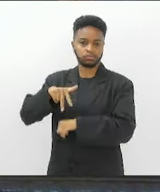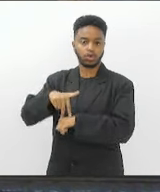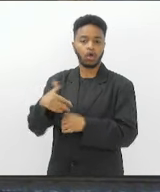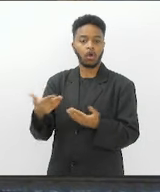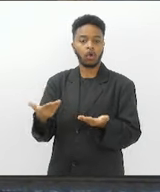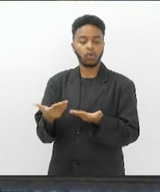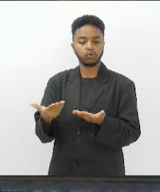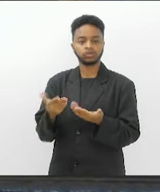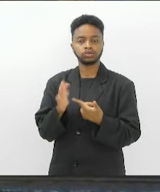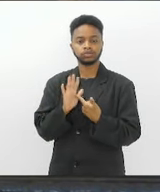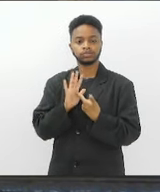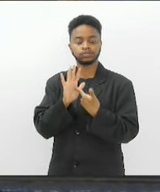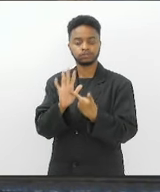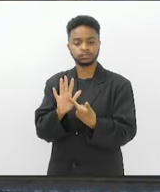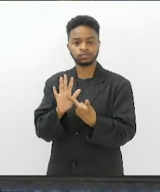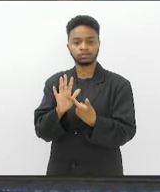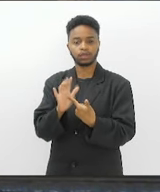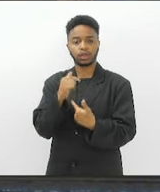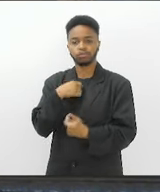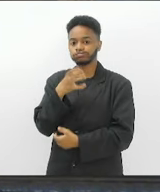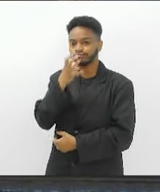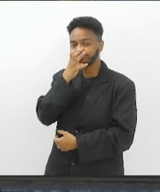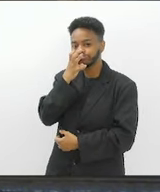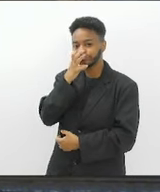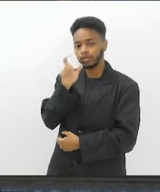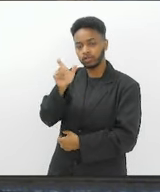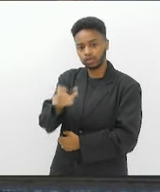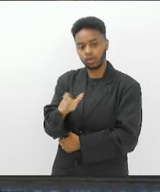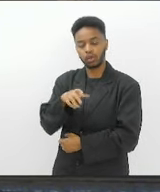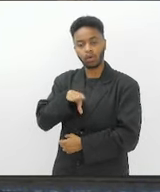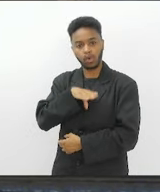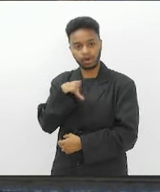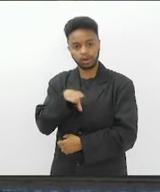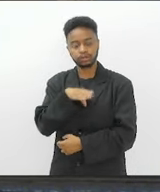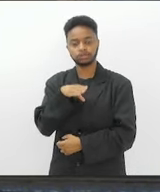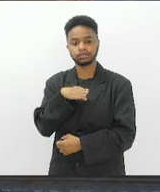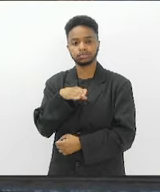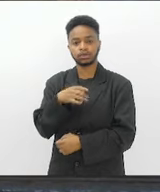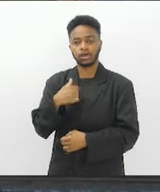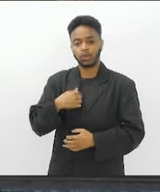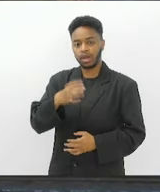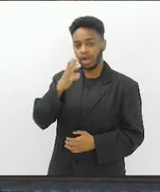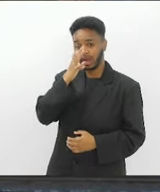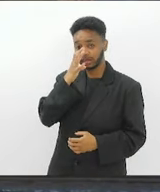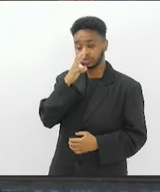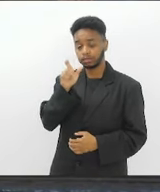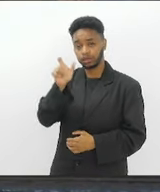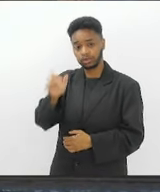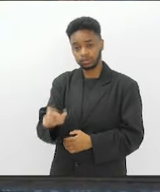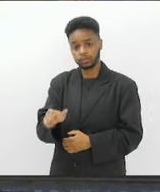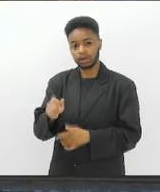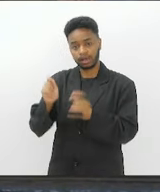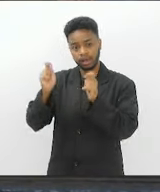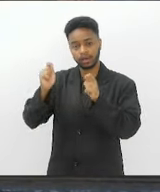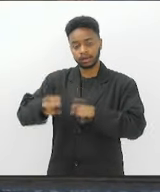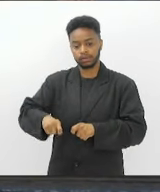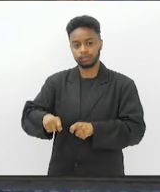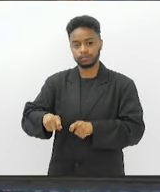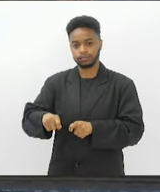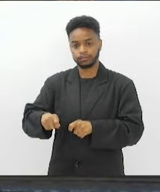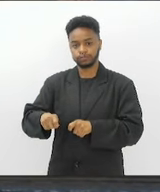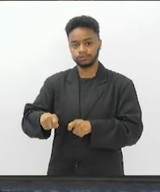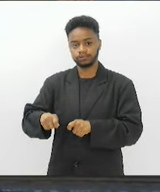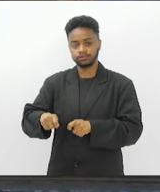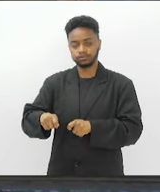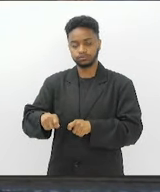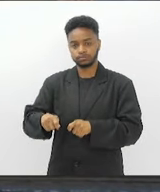que admira a sua coragem, admira a sua capacidade de, ainda